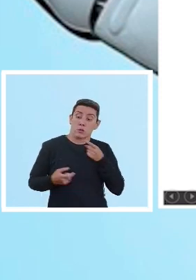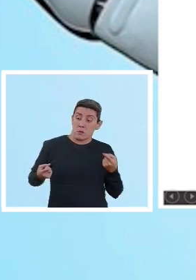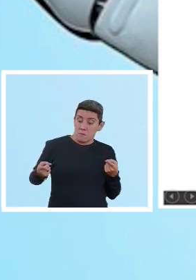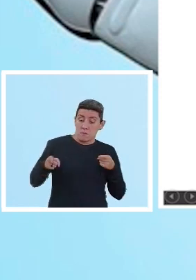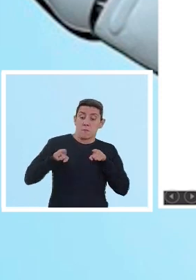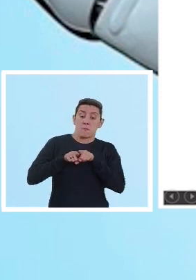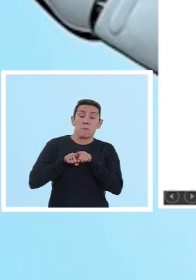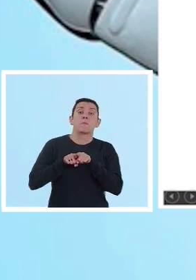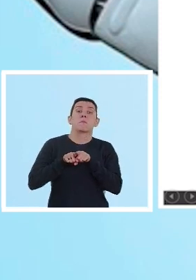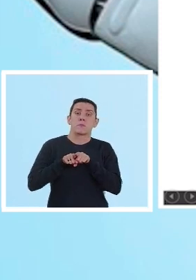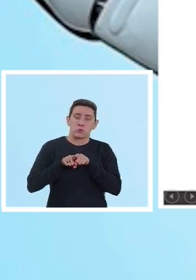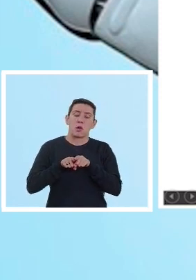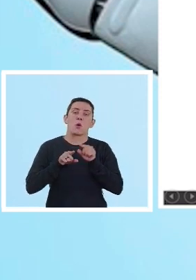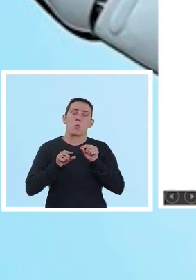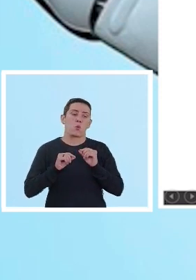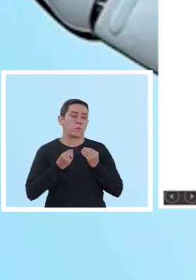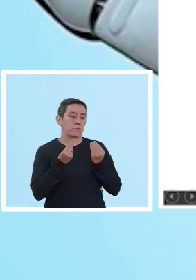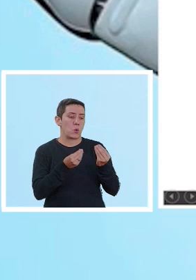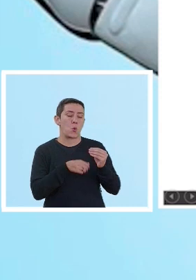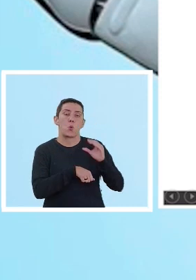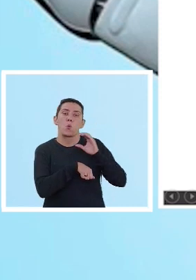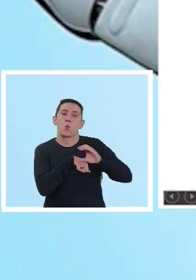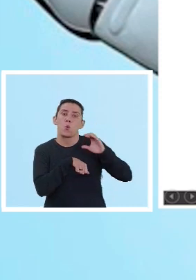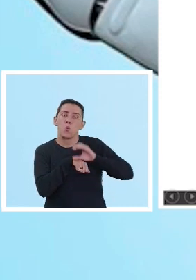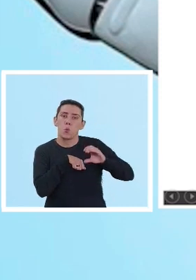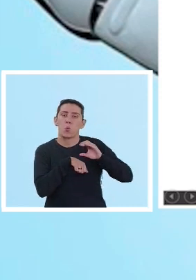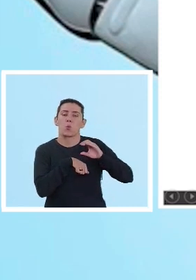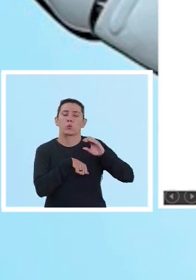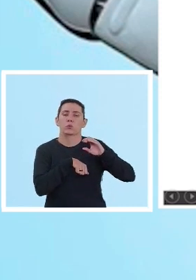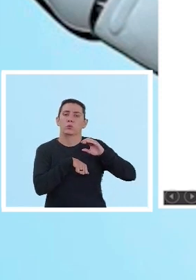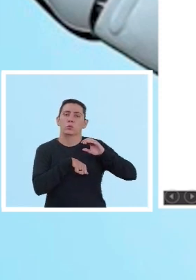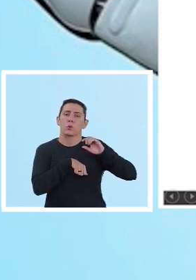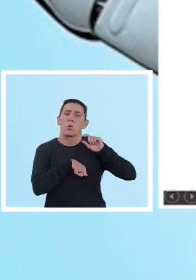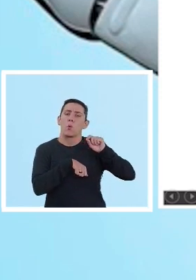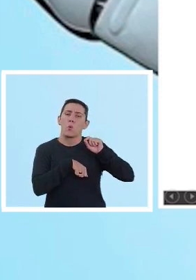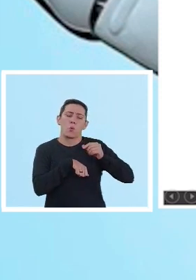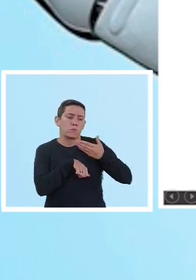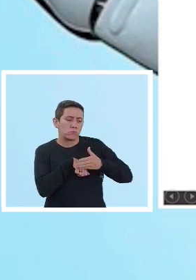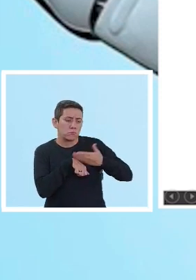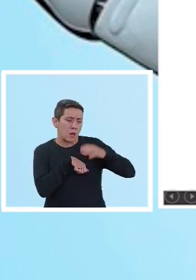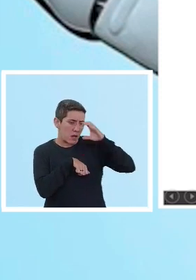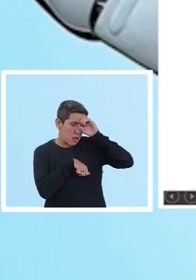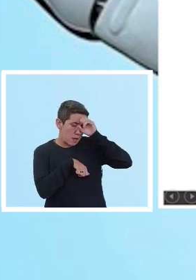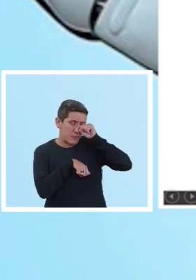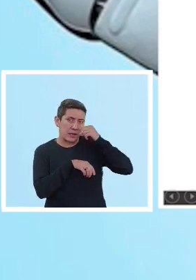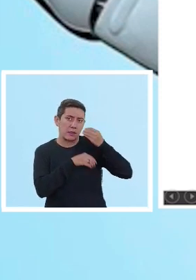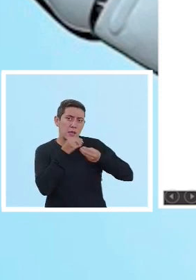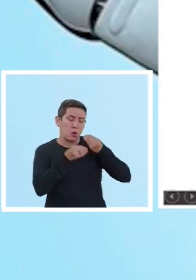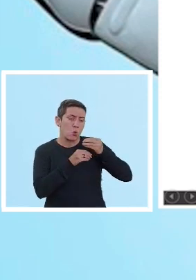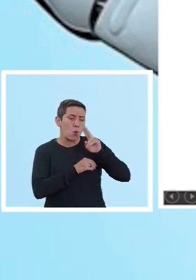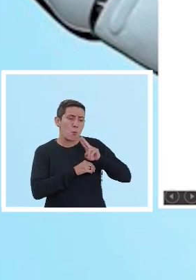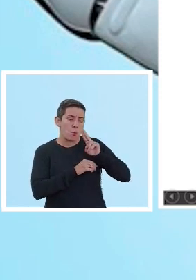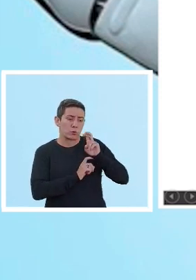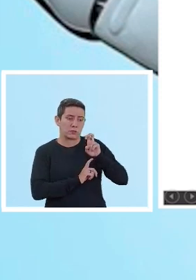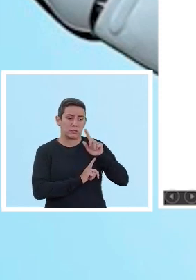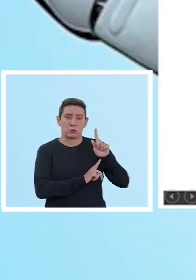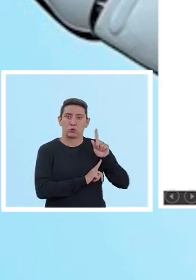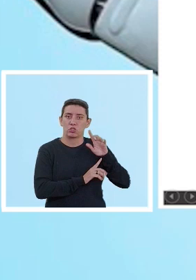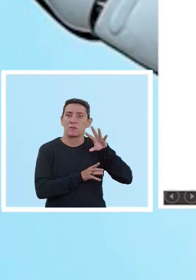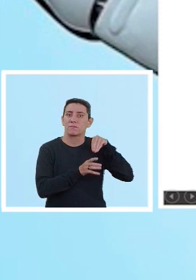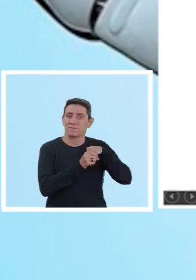eles para fazer um curso a capacitação e treinamento em tecnologia móvel 5g